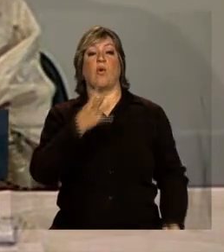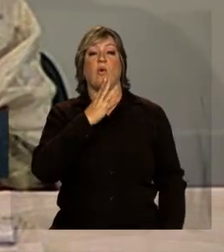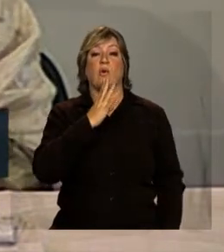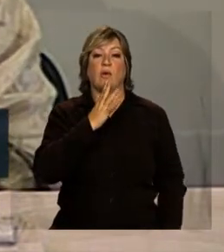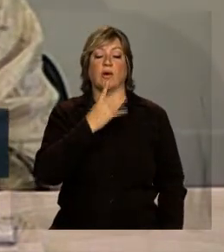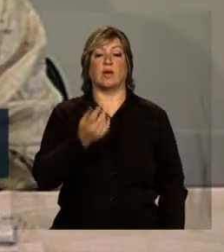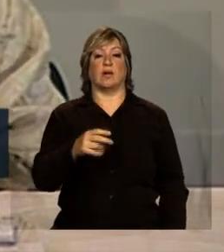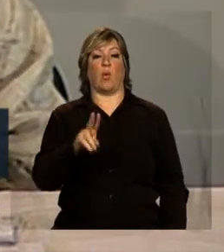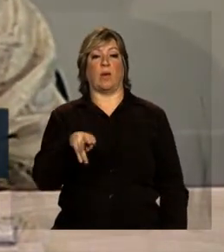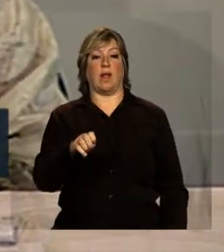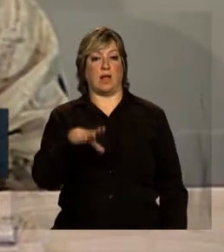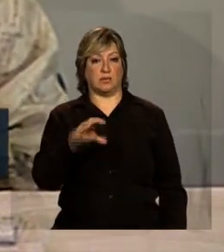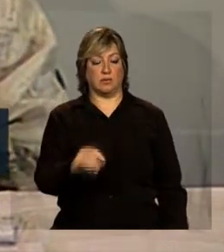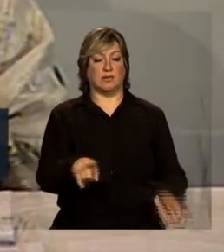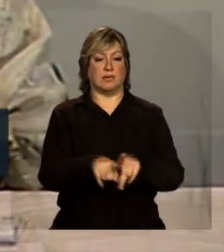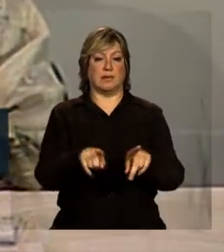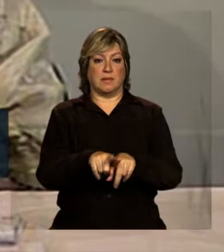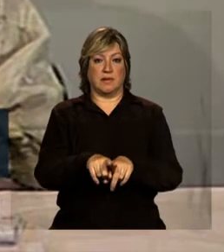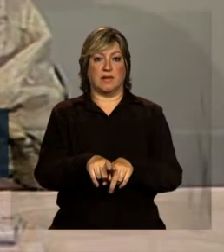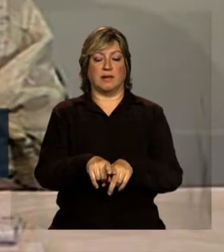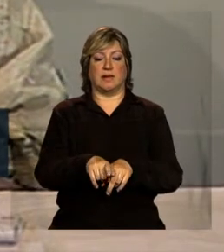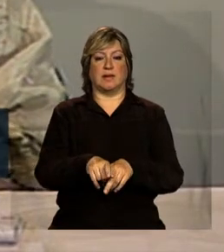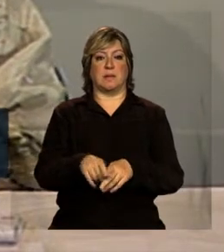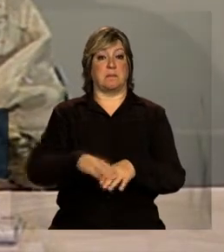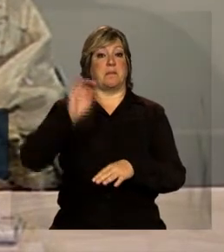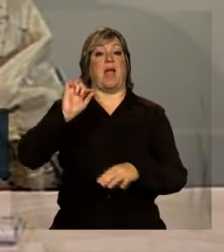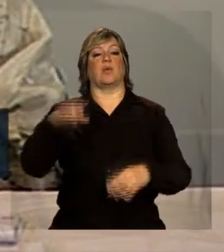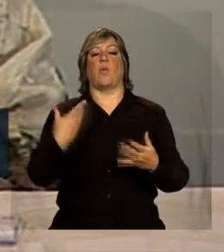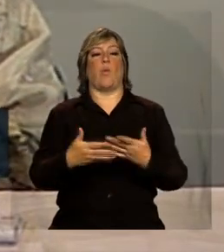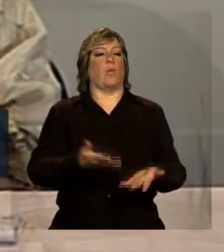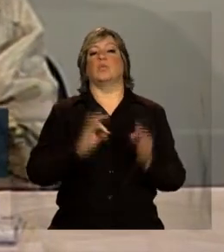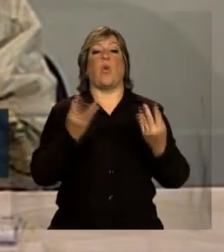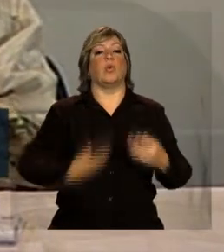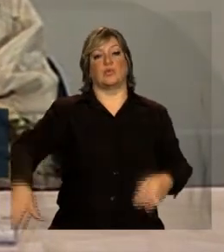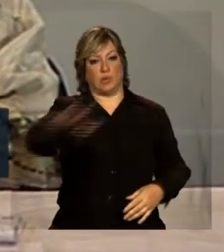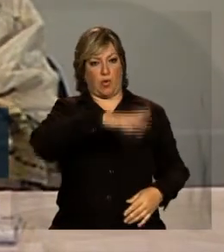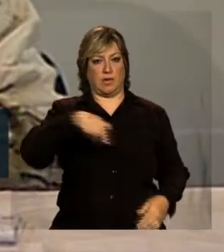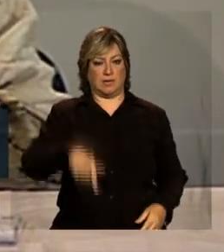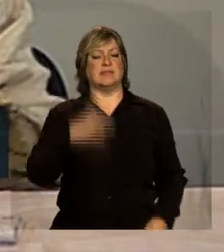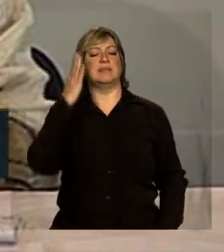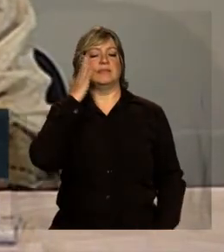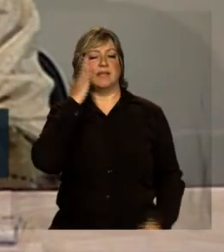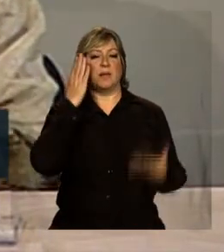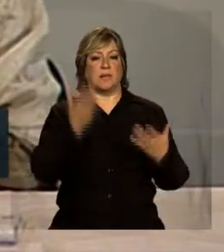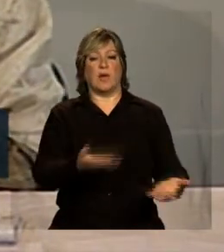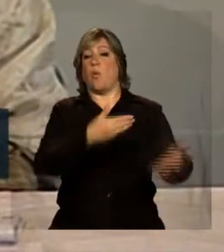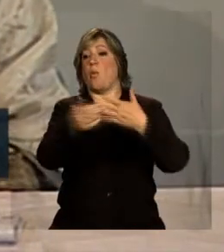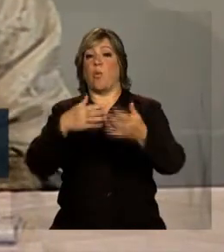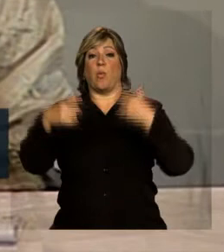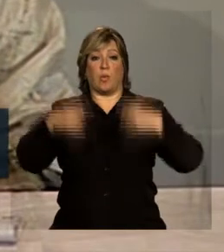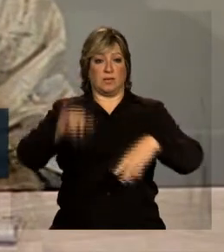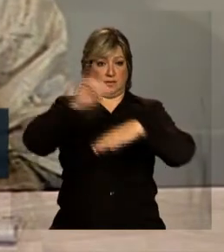e a Unesco, mais do que qualquer um de nós aqui sabe disso, que qualquer sítio com a metade